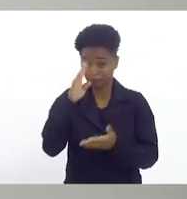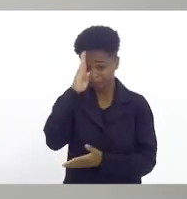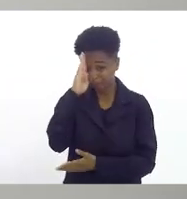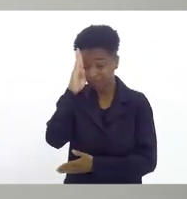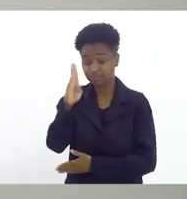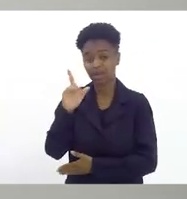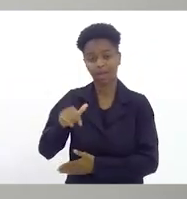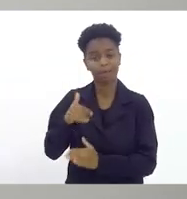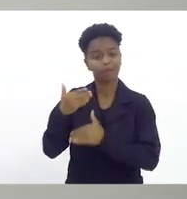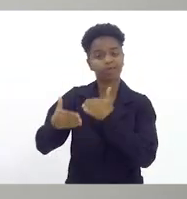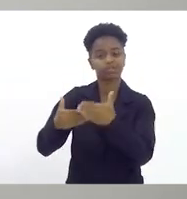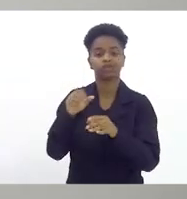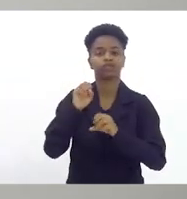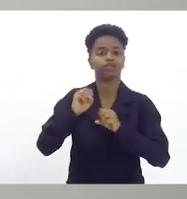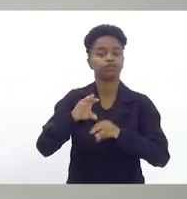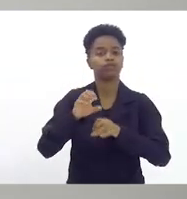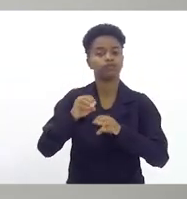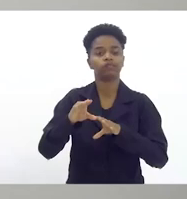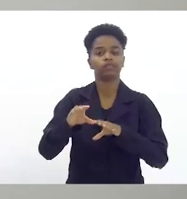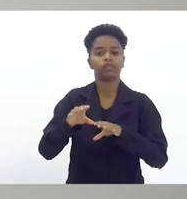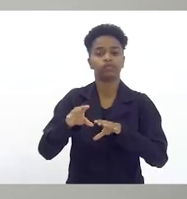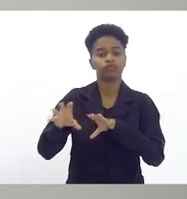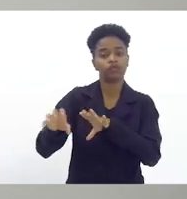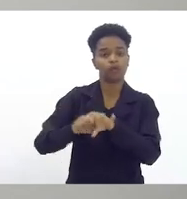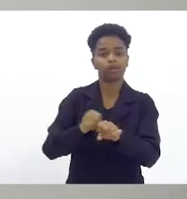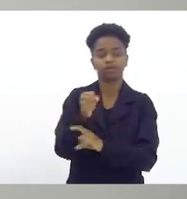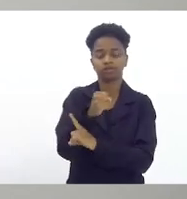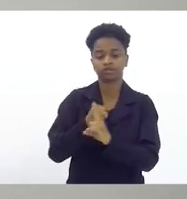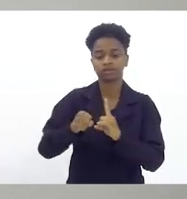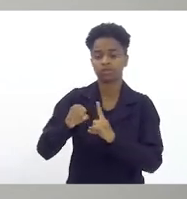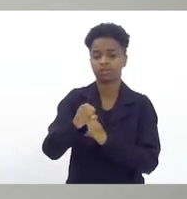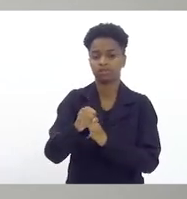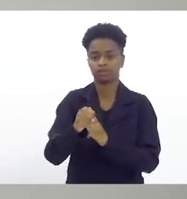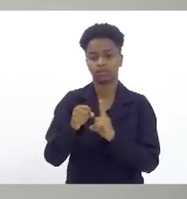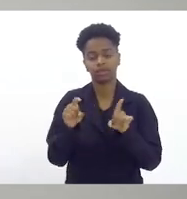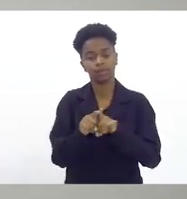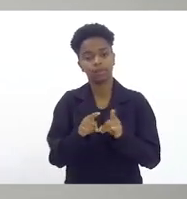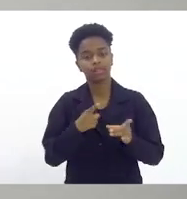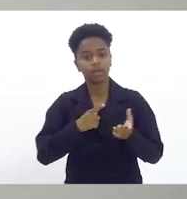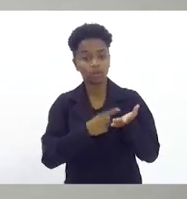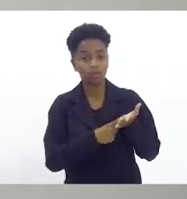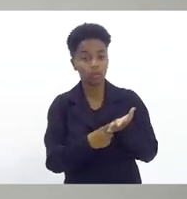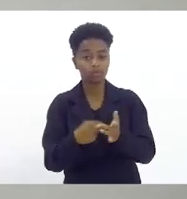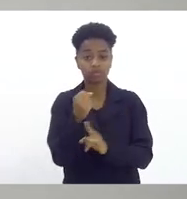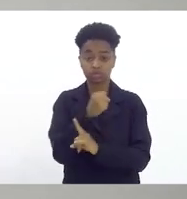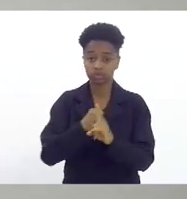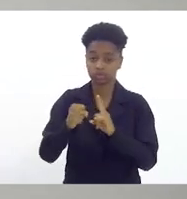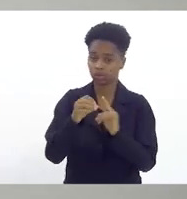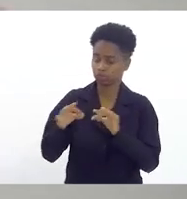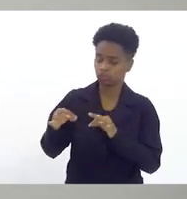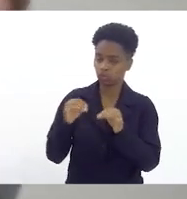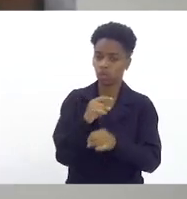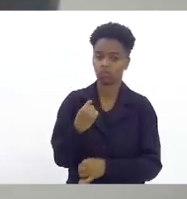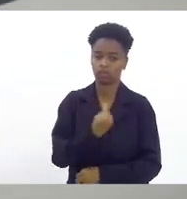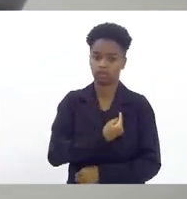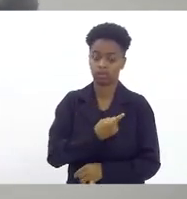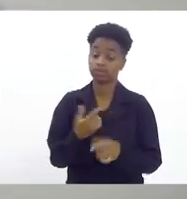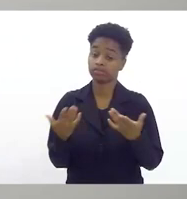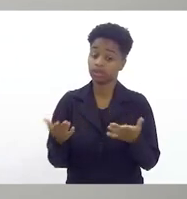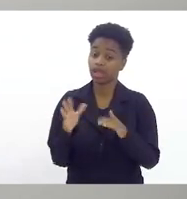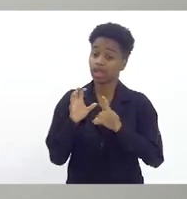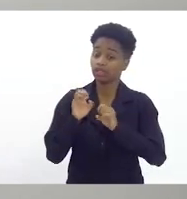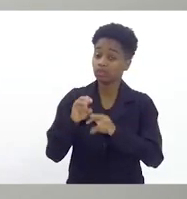é com o processo de formação da sociedade e a um compromisso social de nós todos e a educação